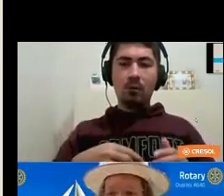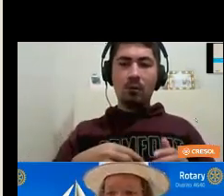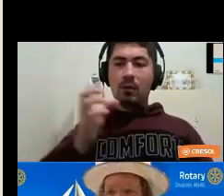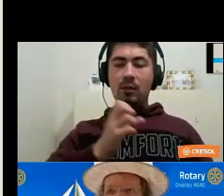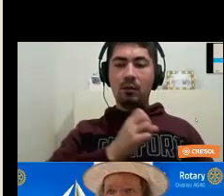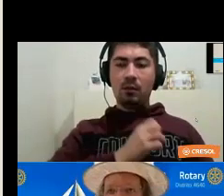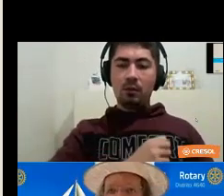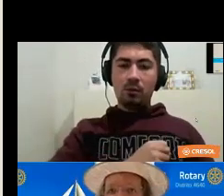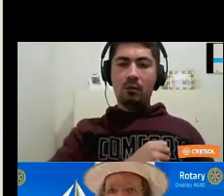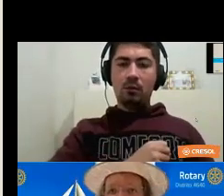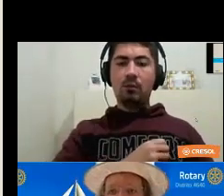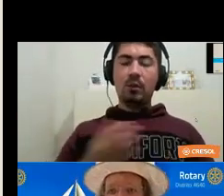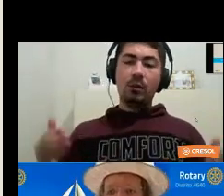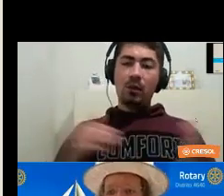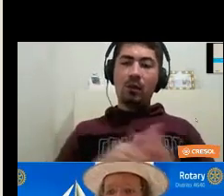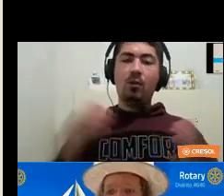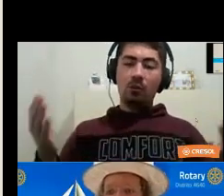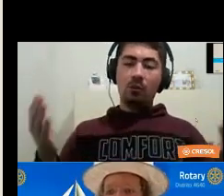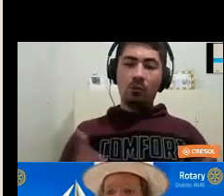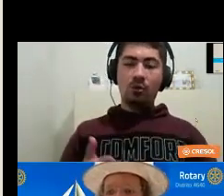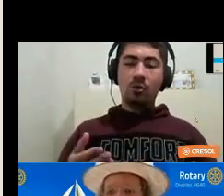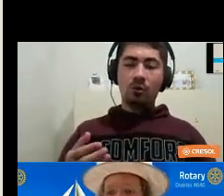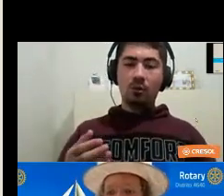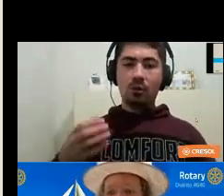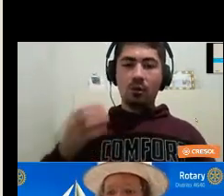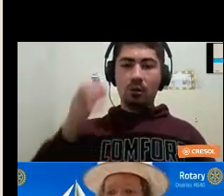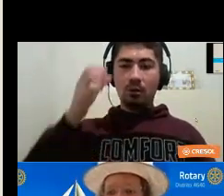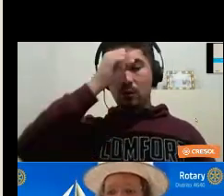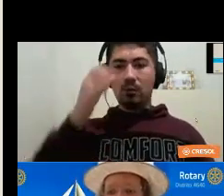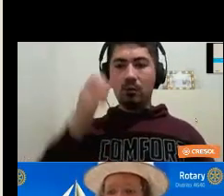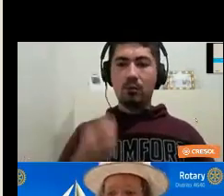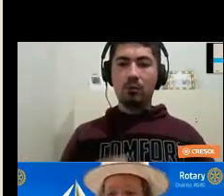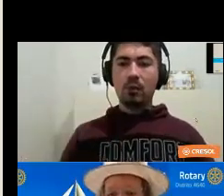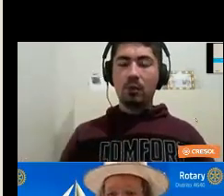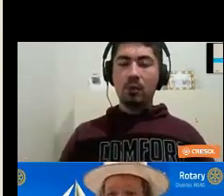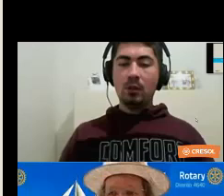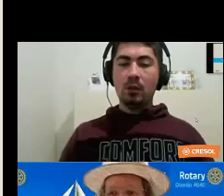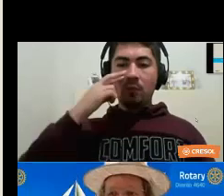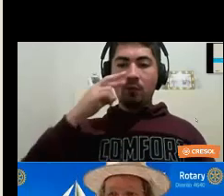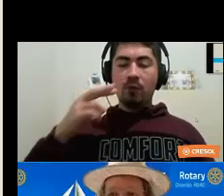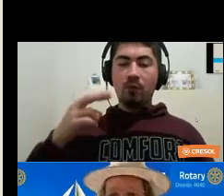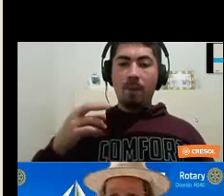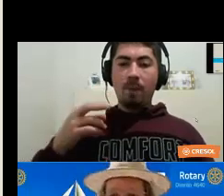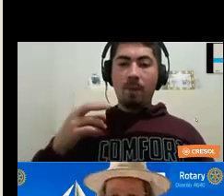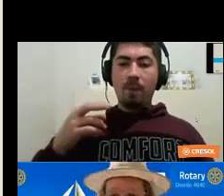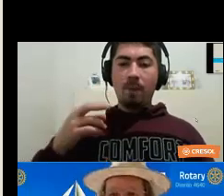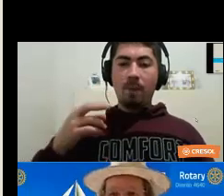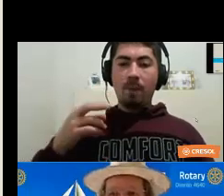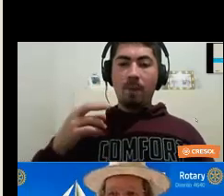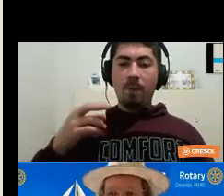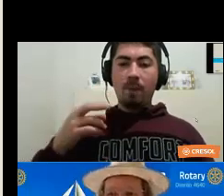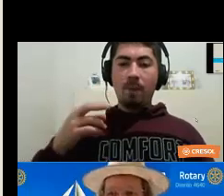até hoje. Né? Por quê? Porque vi a diferença que faz uma estrutura rotária,